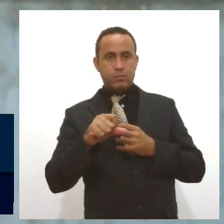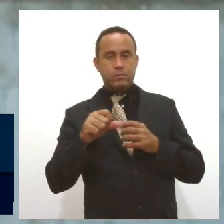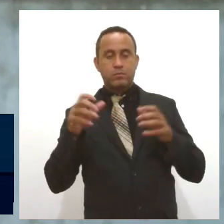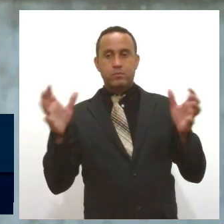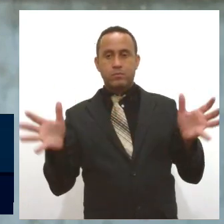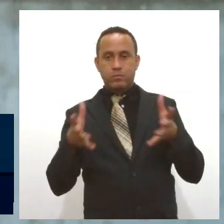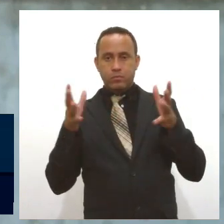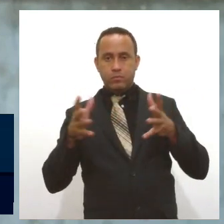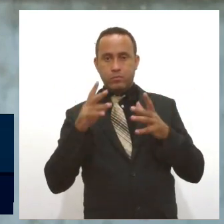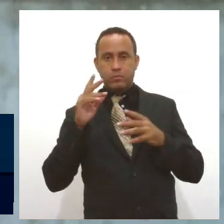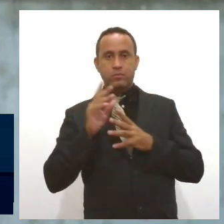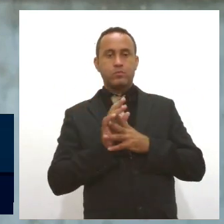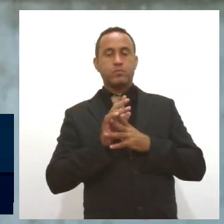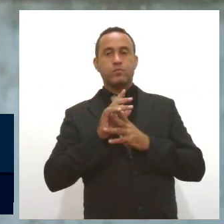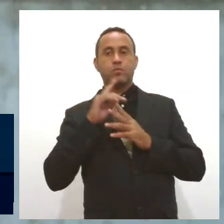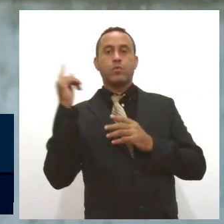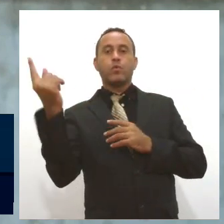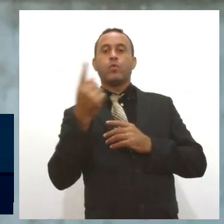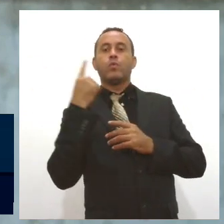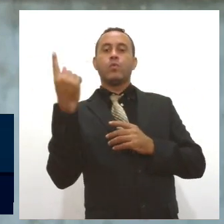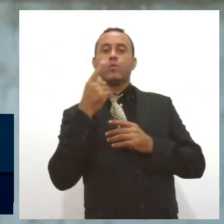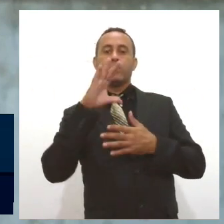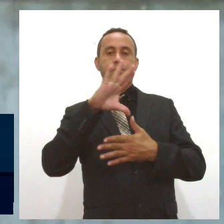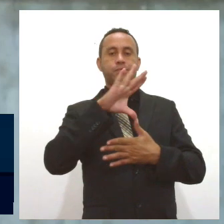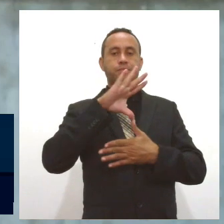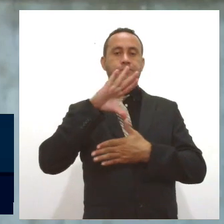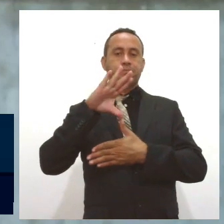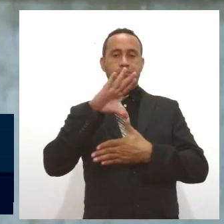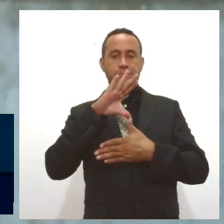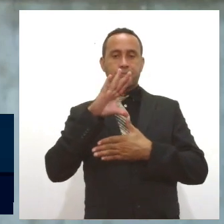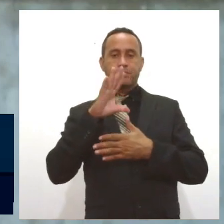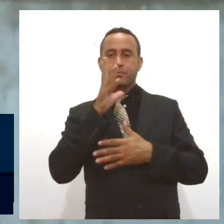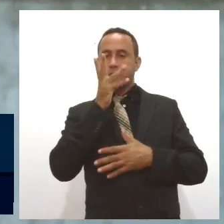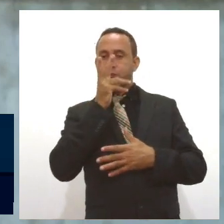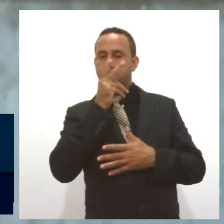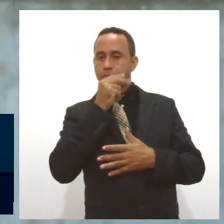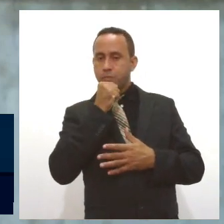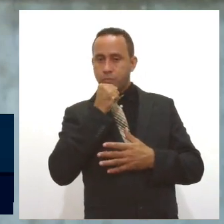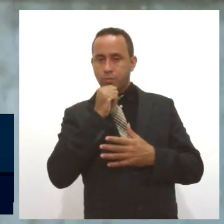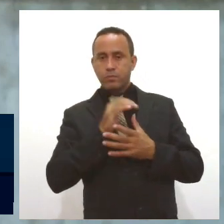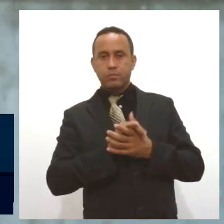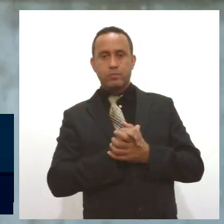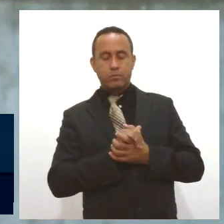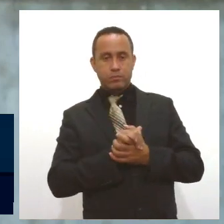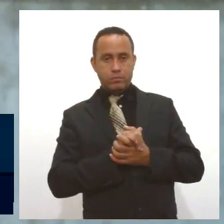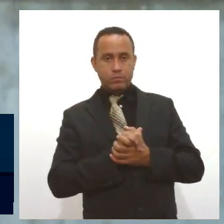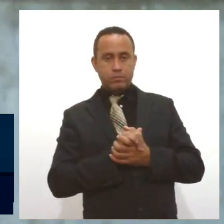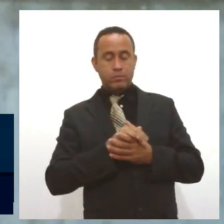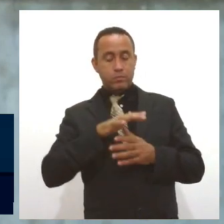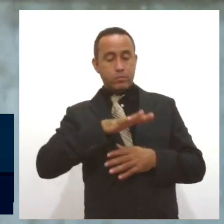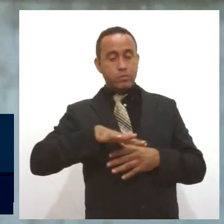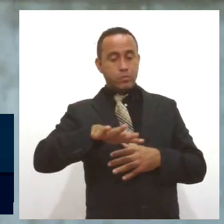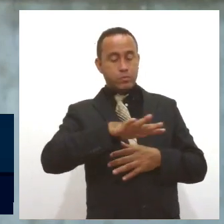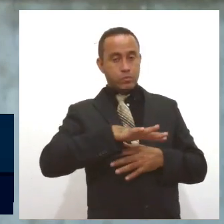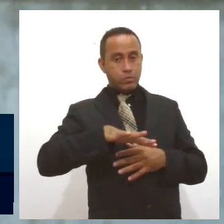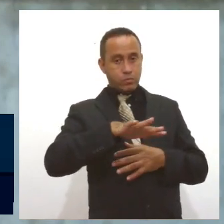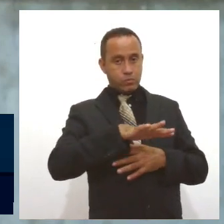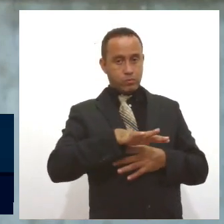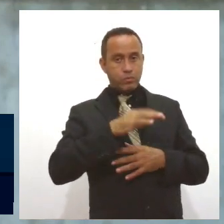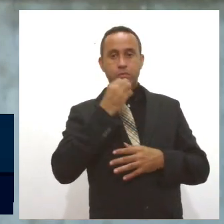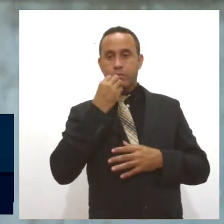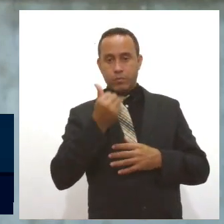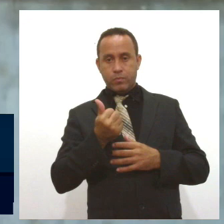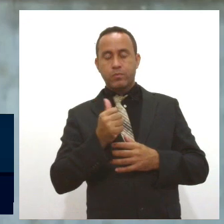do Laninha e do El Niño, e nós estamos vivendo um período do Laninha, graças para a nossa região, isso é muito